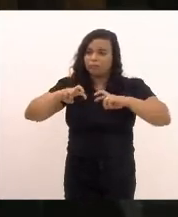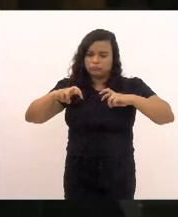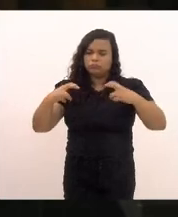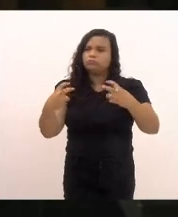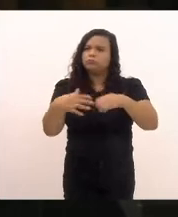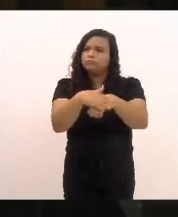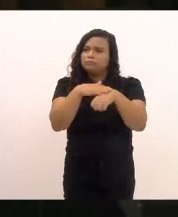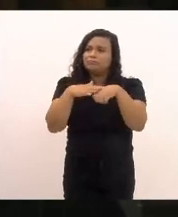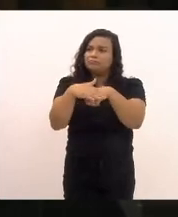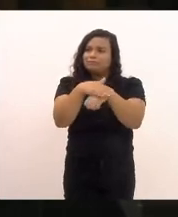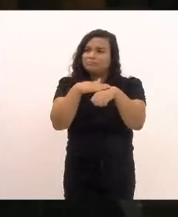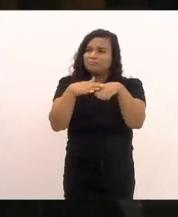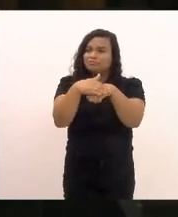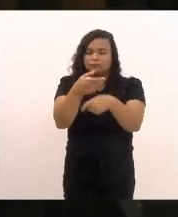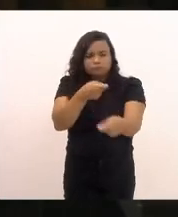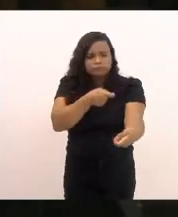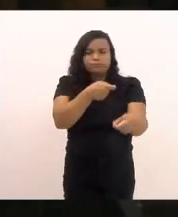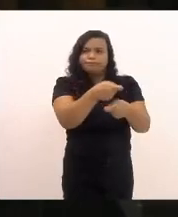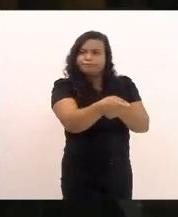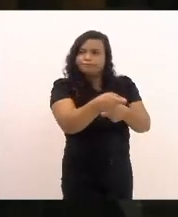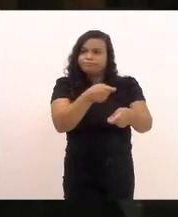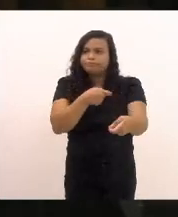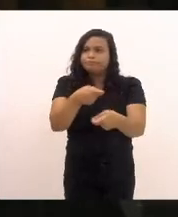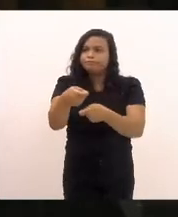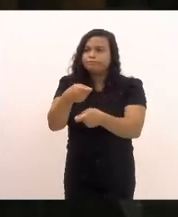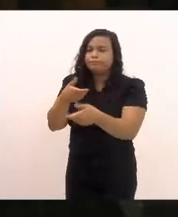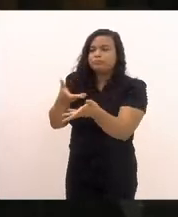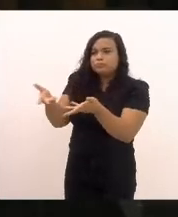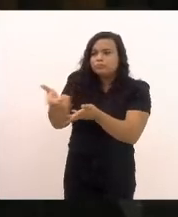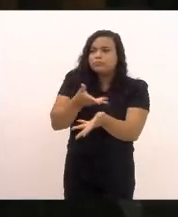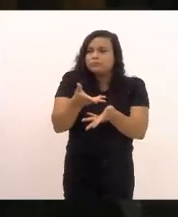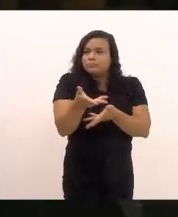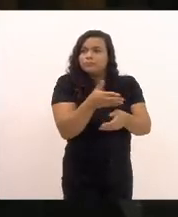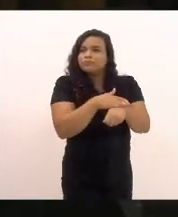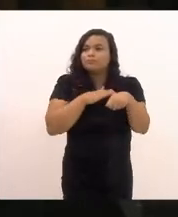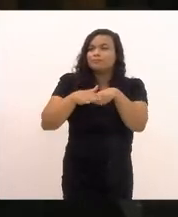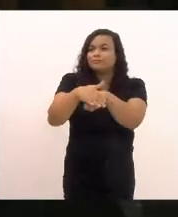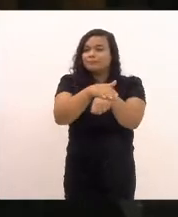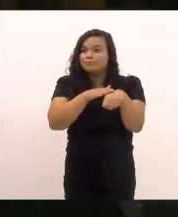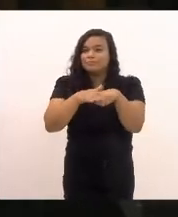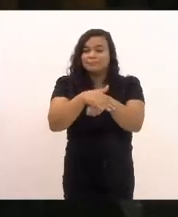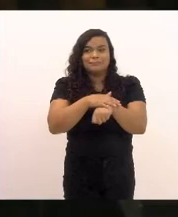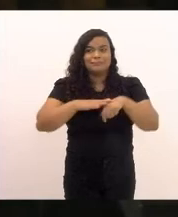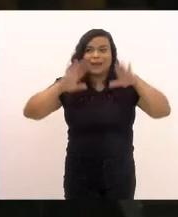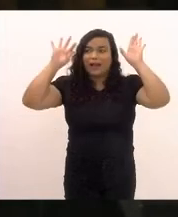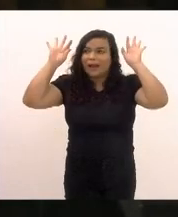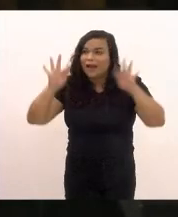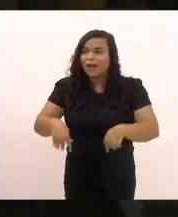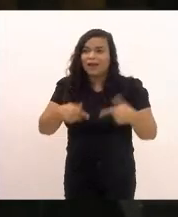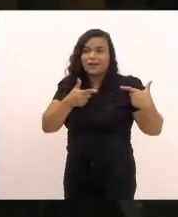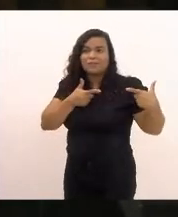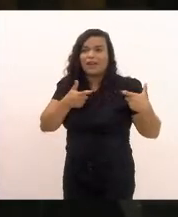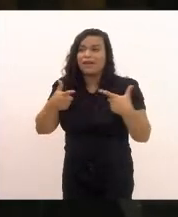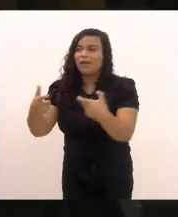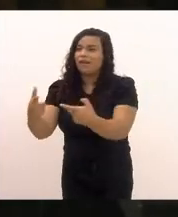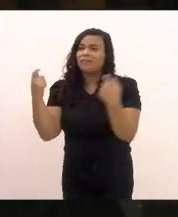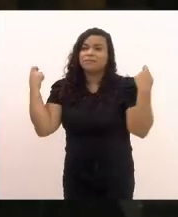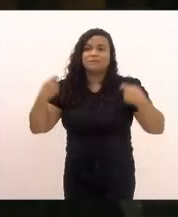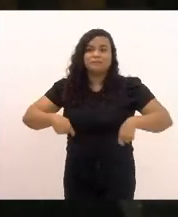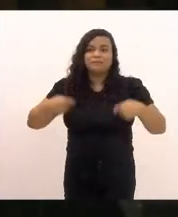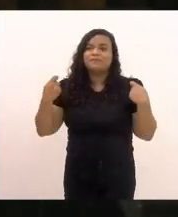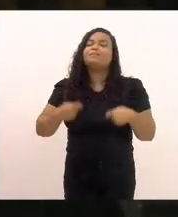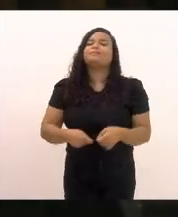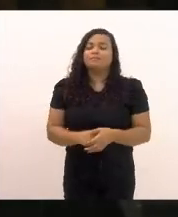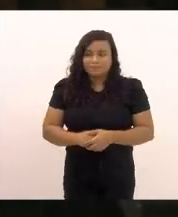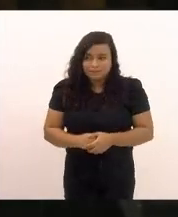negociação. Mesa de negociação para acabar com esta guerra e